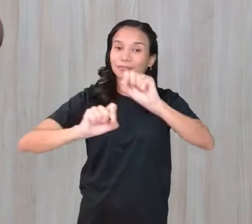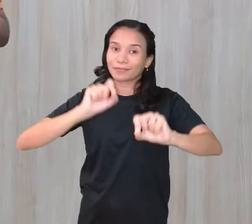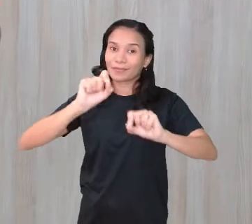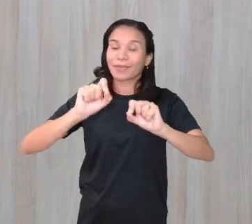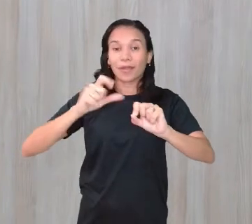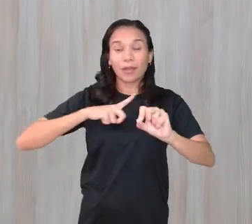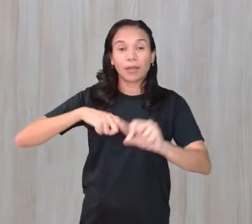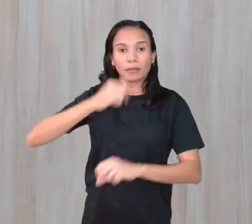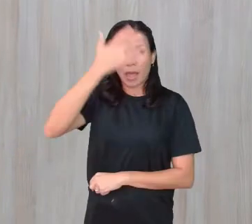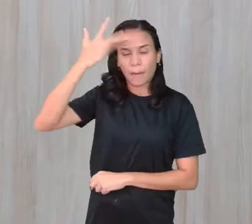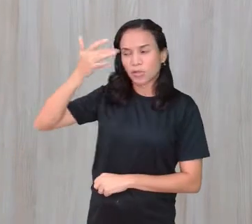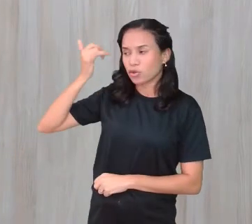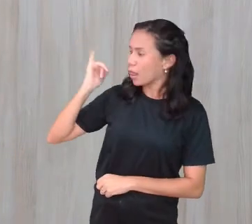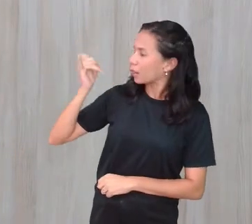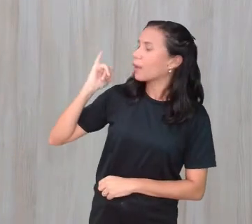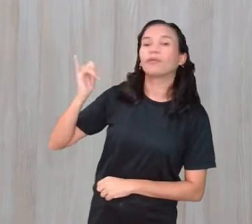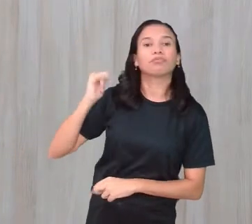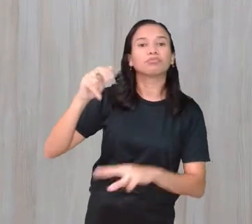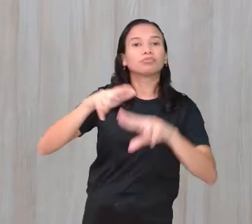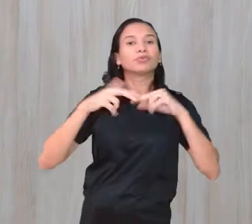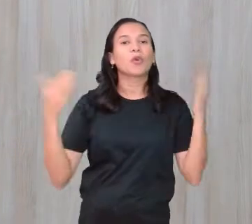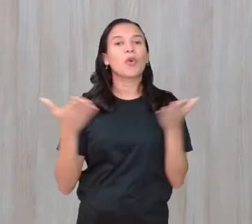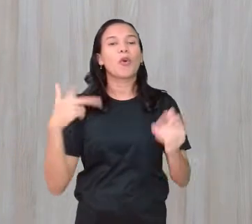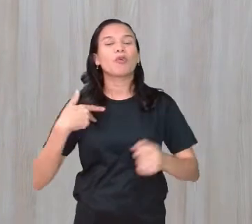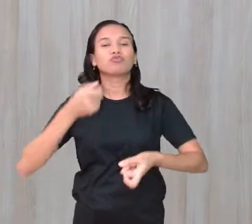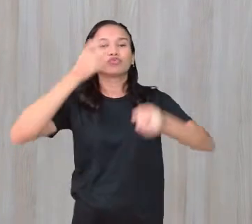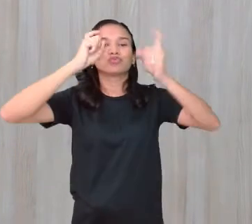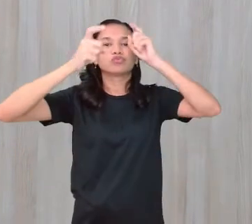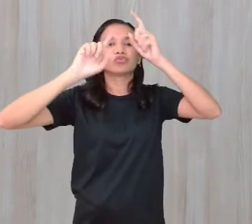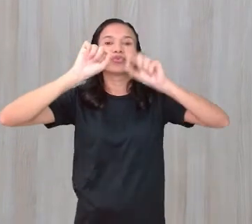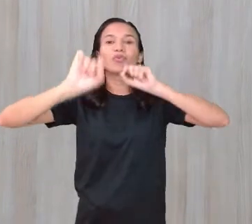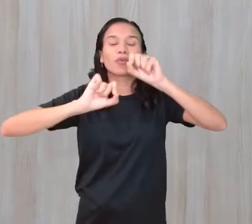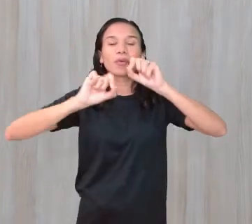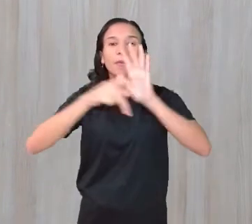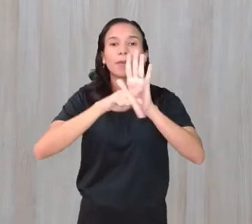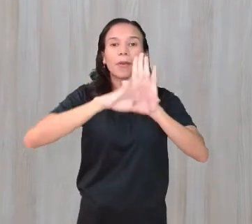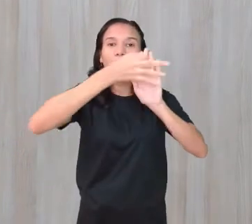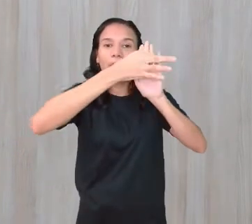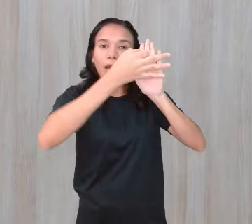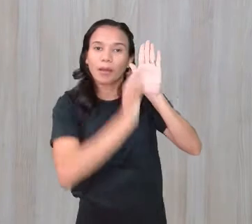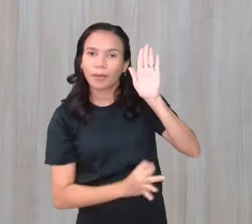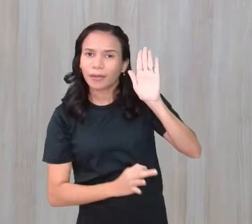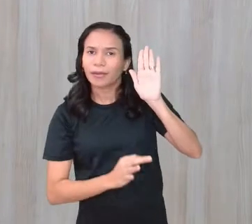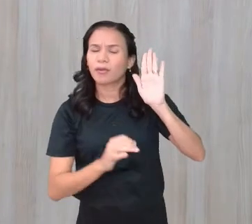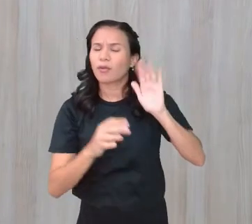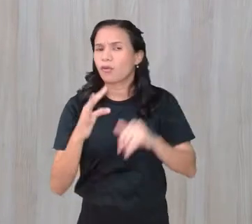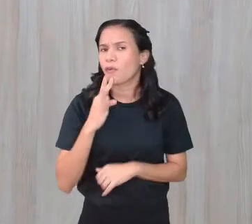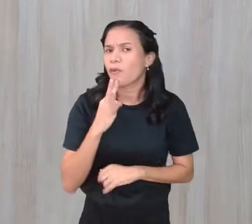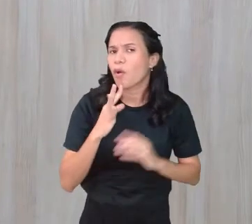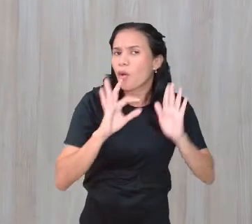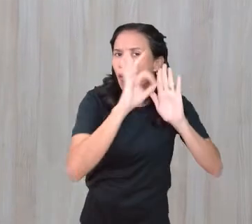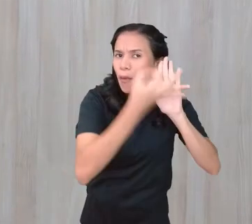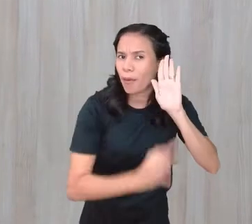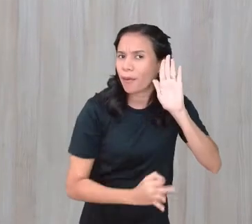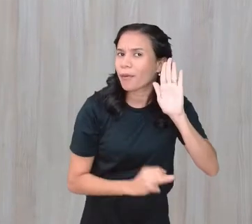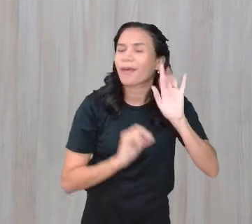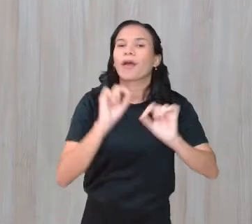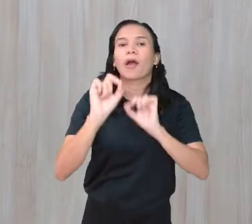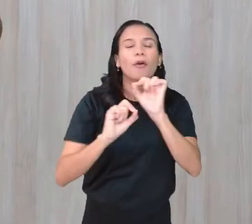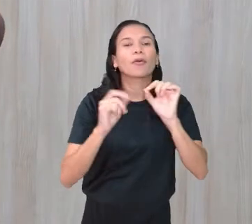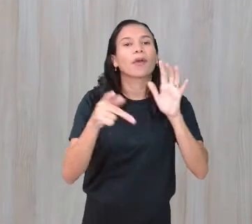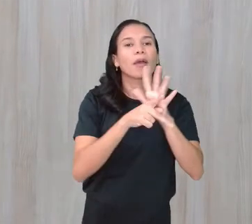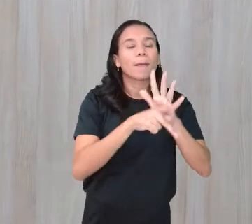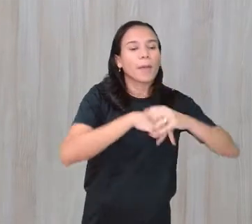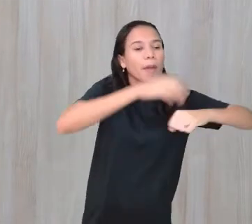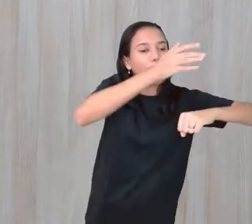o narrador. Então, hoje a gente vai discutir mais propriamente o enredo. Sabe o que é o enredo? O encadeamento